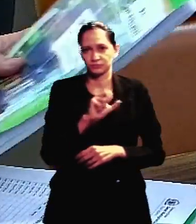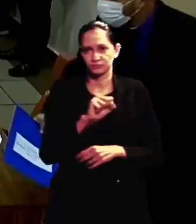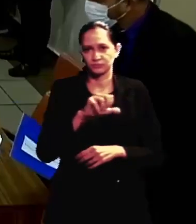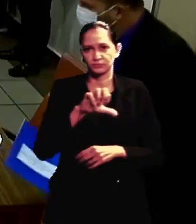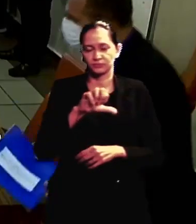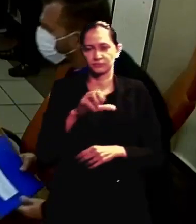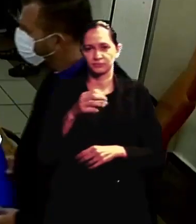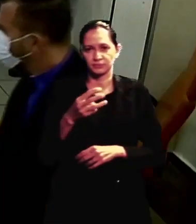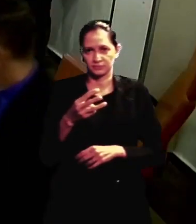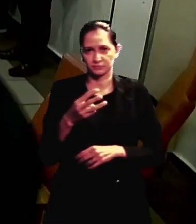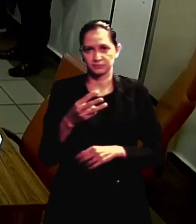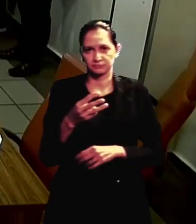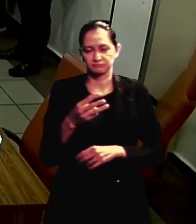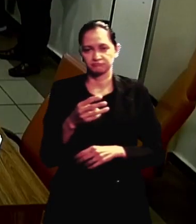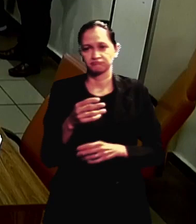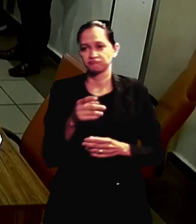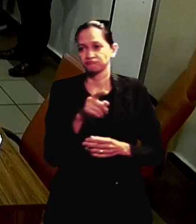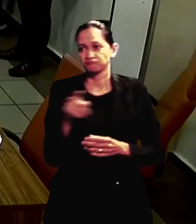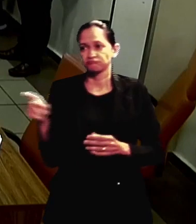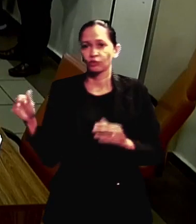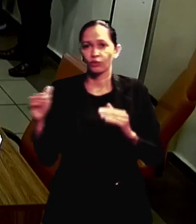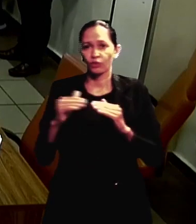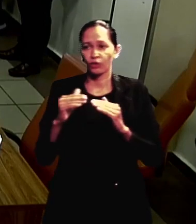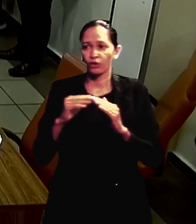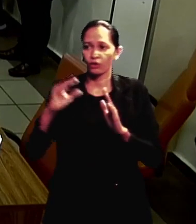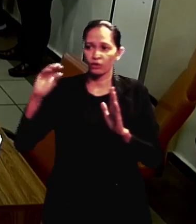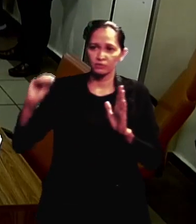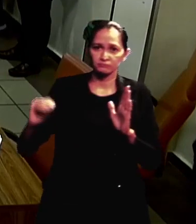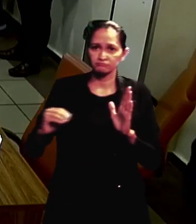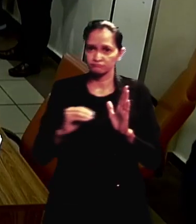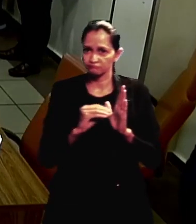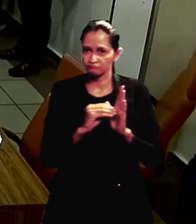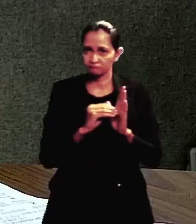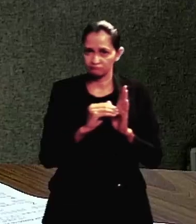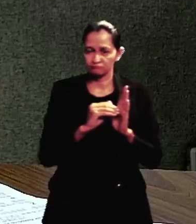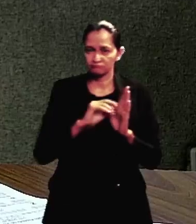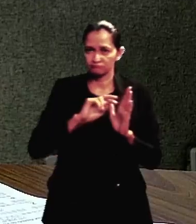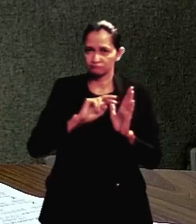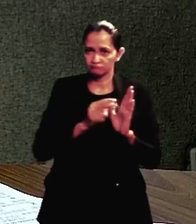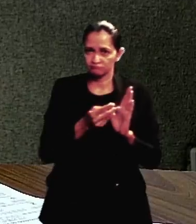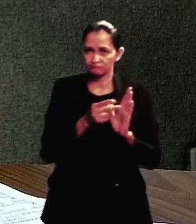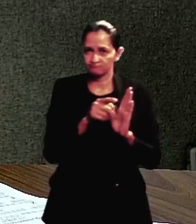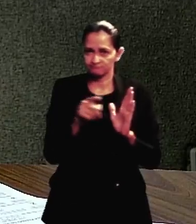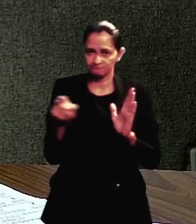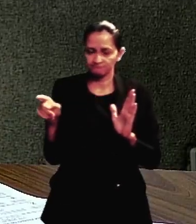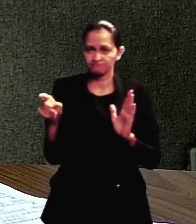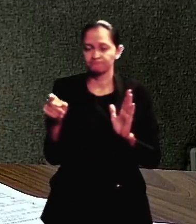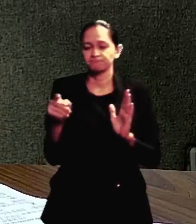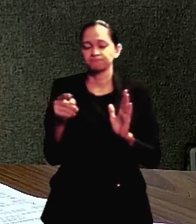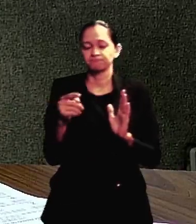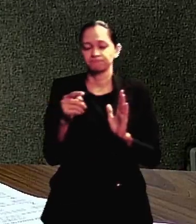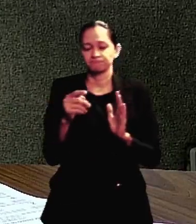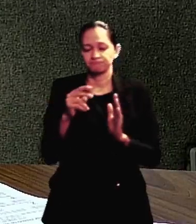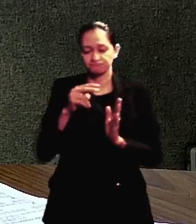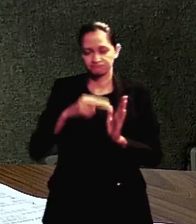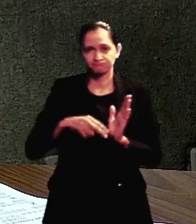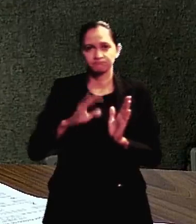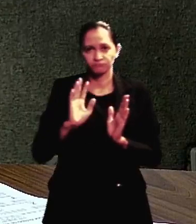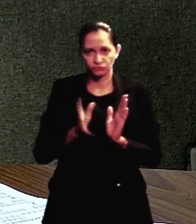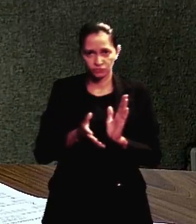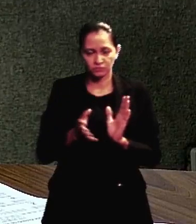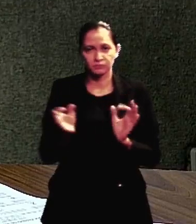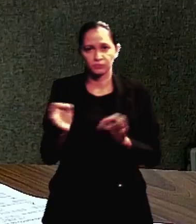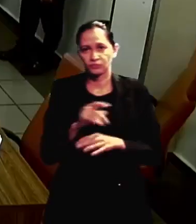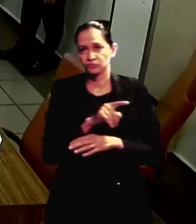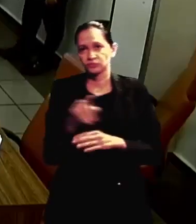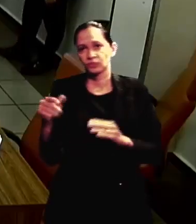2021-000-1893. Pedido de inclusão em versão de pauta, solicitado pelo vereador Bruno Diniz. Projeto lido pelo